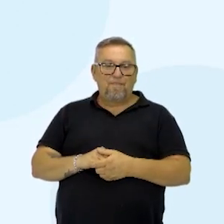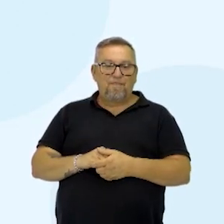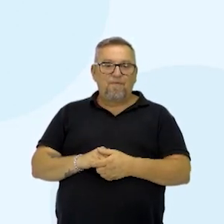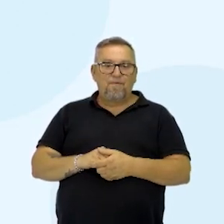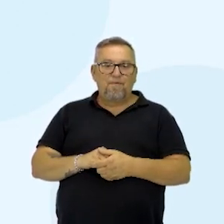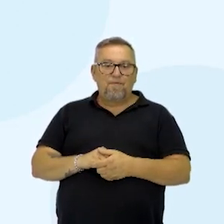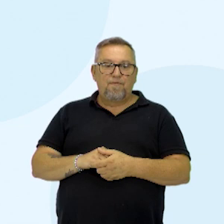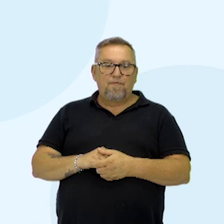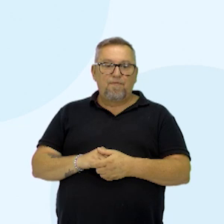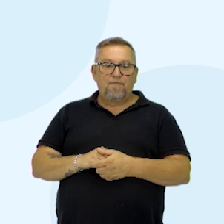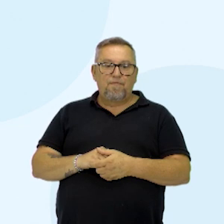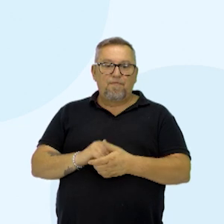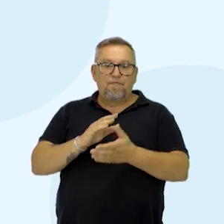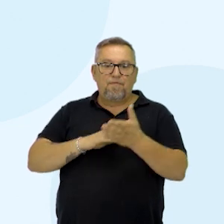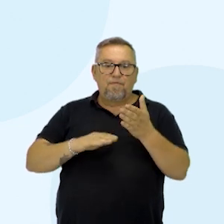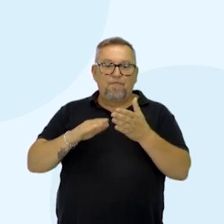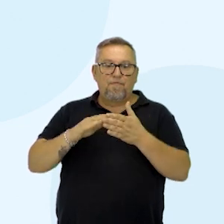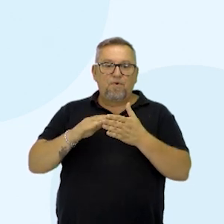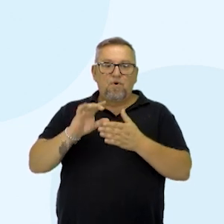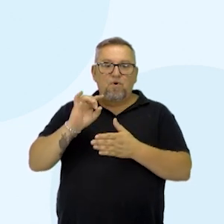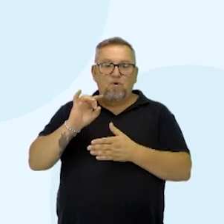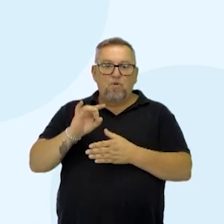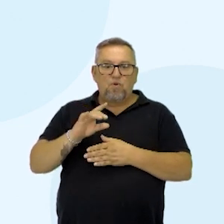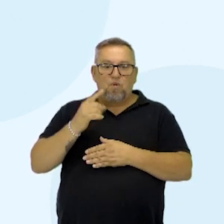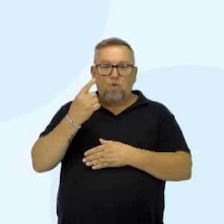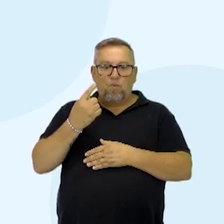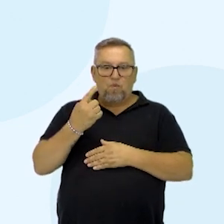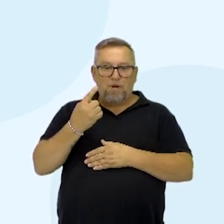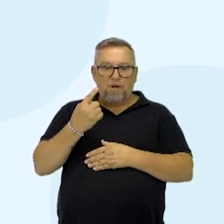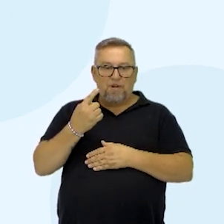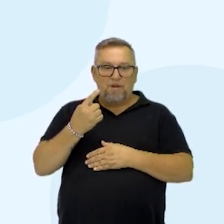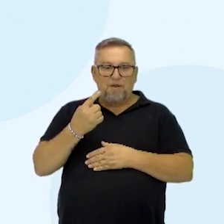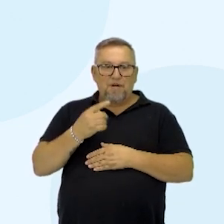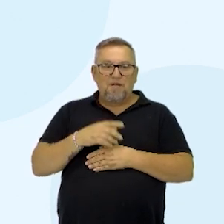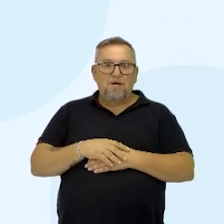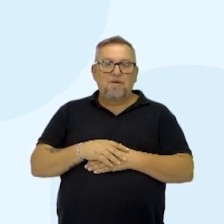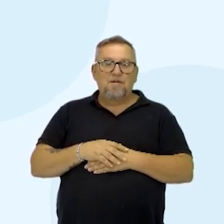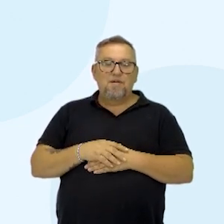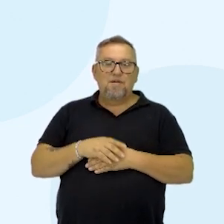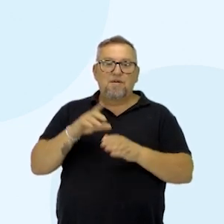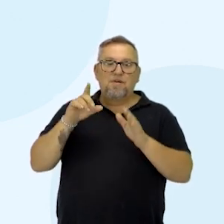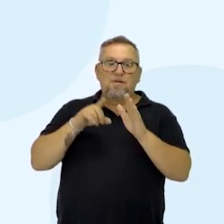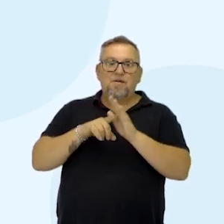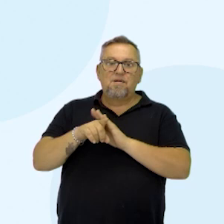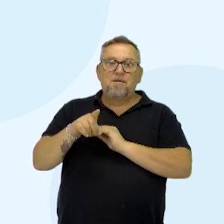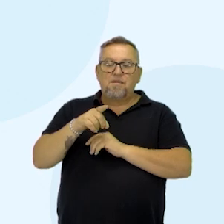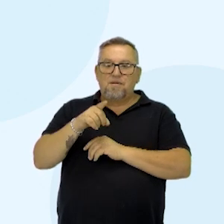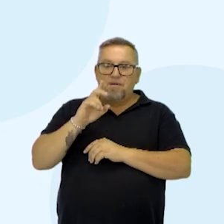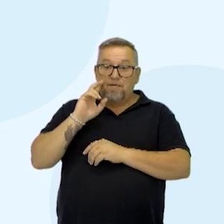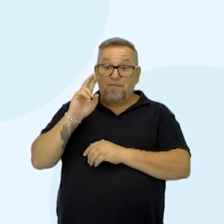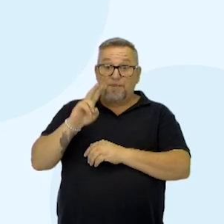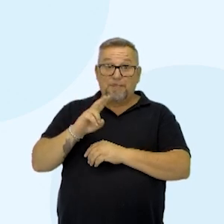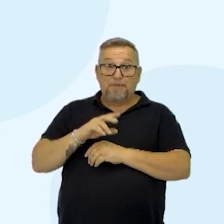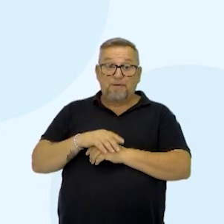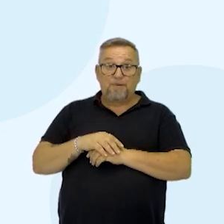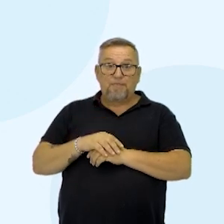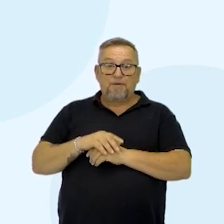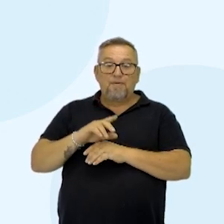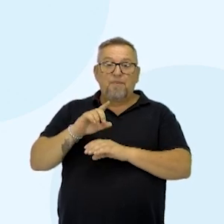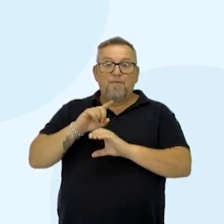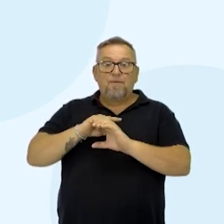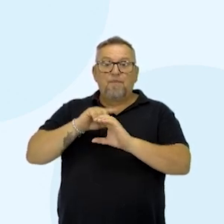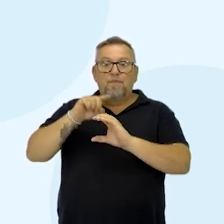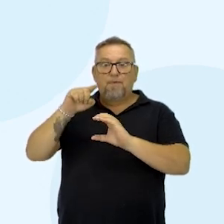artigo precisa ter todas as etapas, não somente uma. Aí, na sequência, a próxima pergunta, vamos lá. Artigo